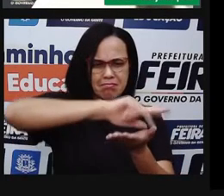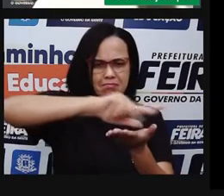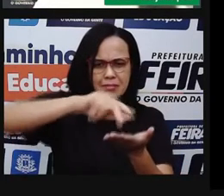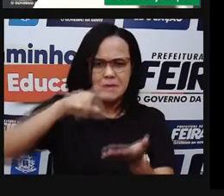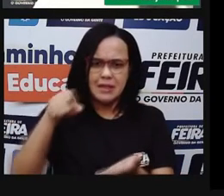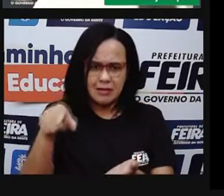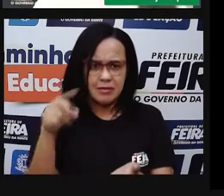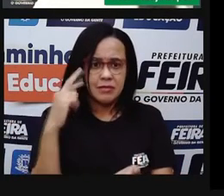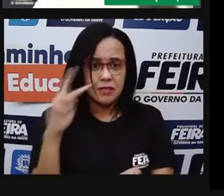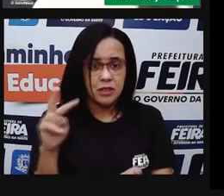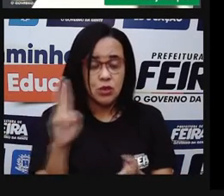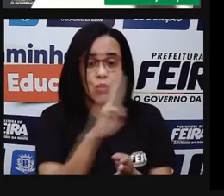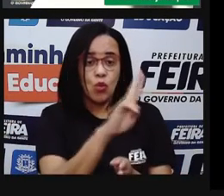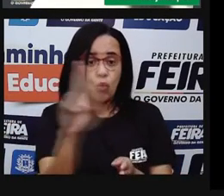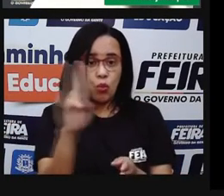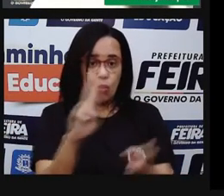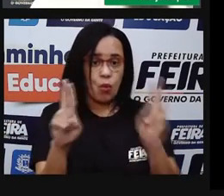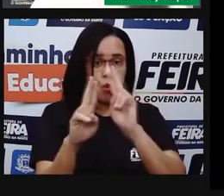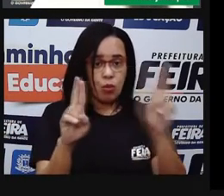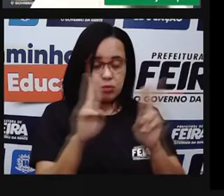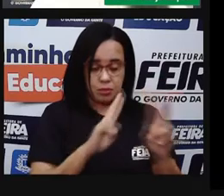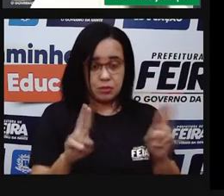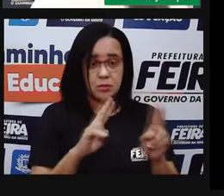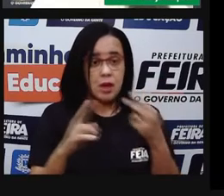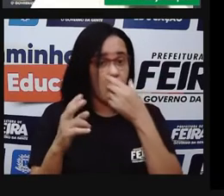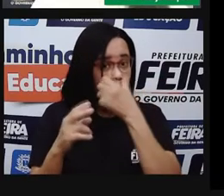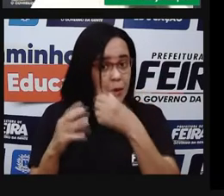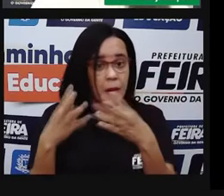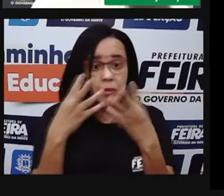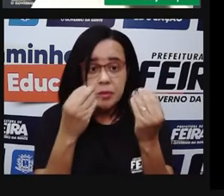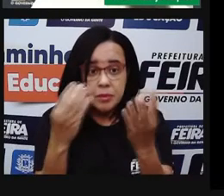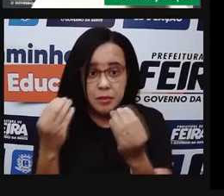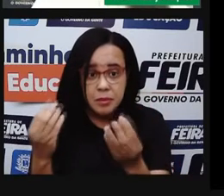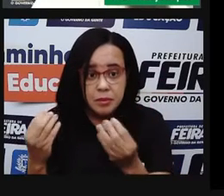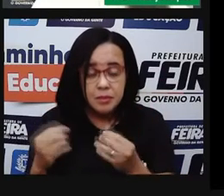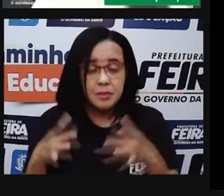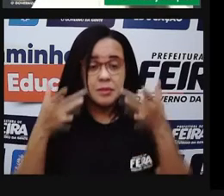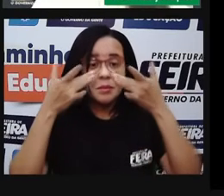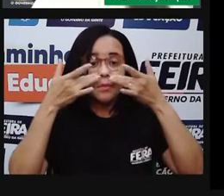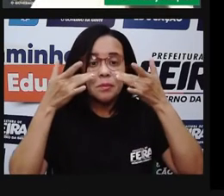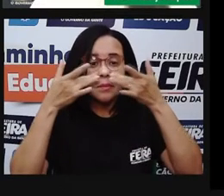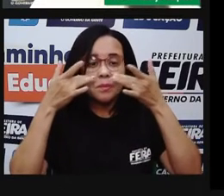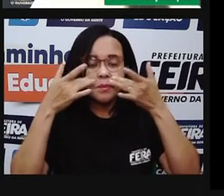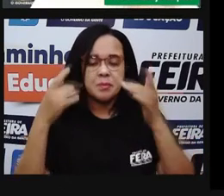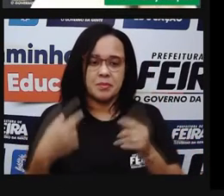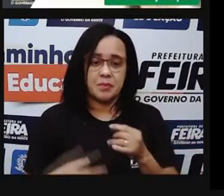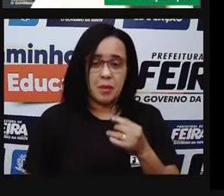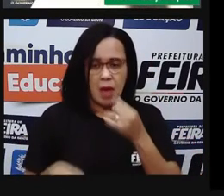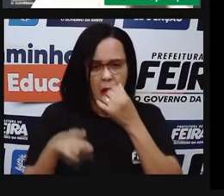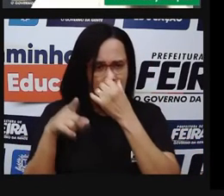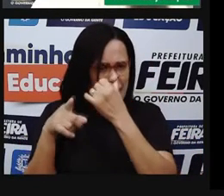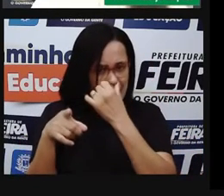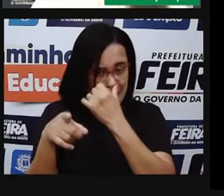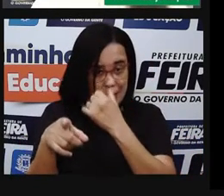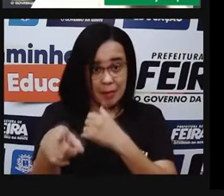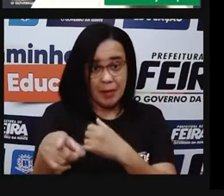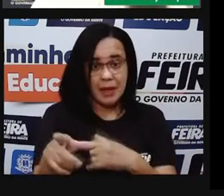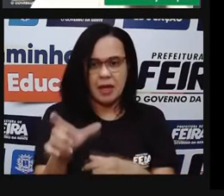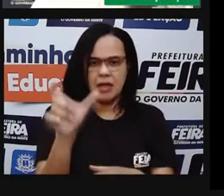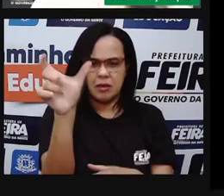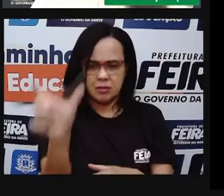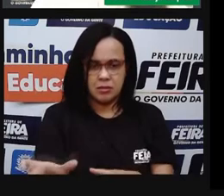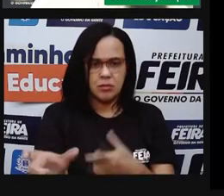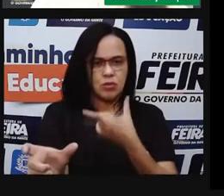Não Queremos Esquecer. Nessa bela, brilhante trajetória, Roberval Barreto acabou se descobrindo